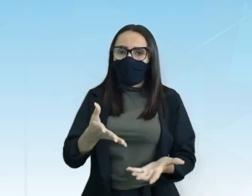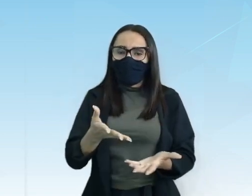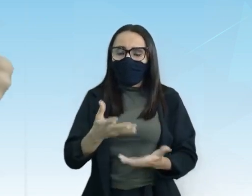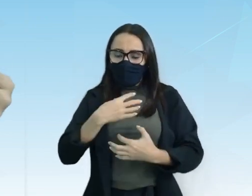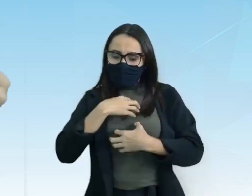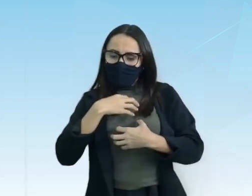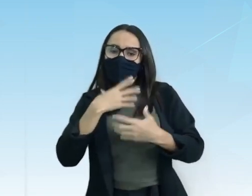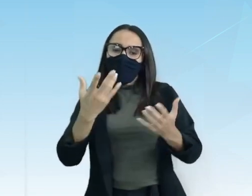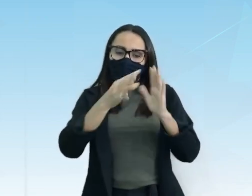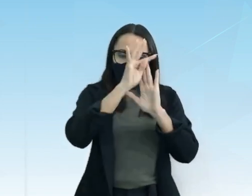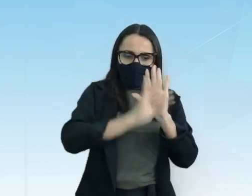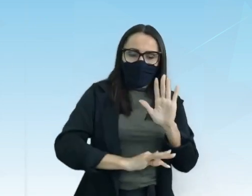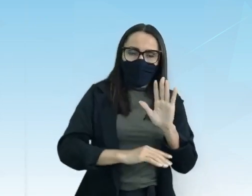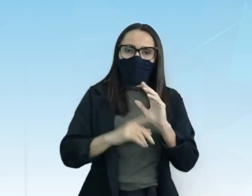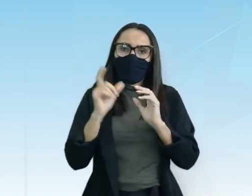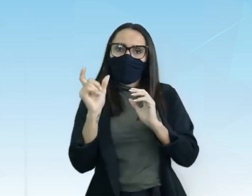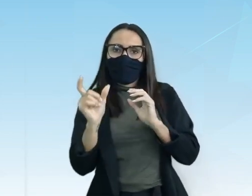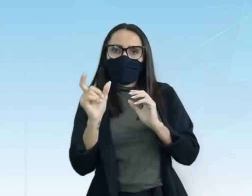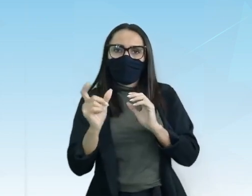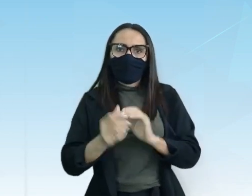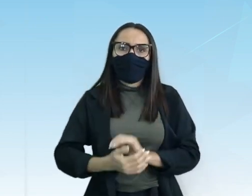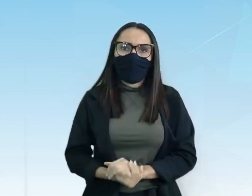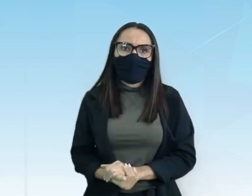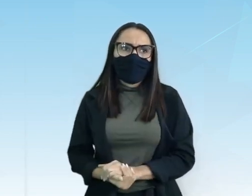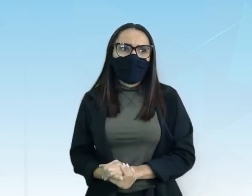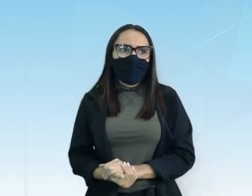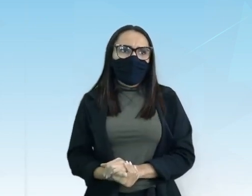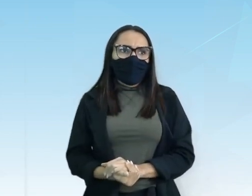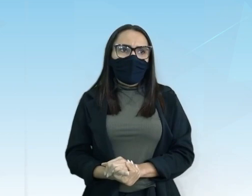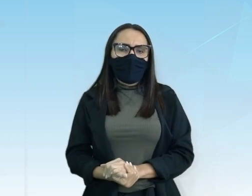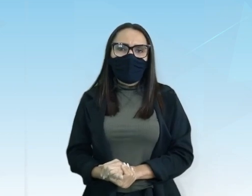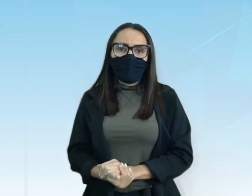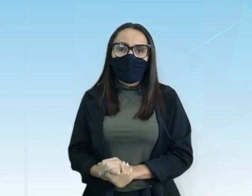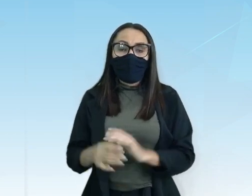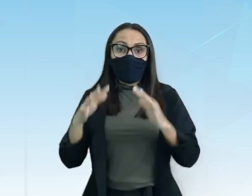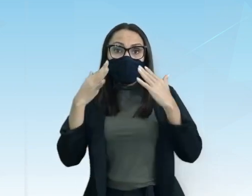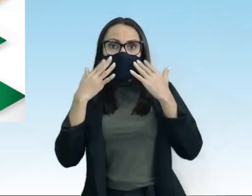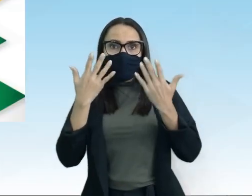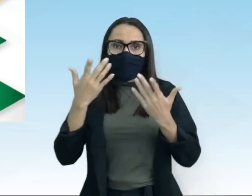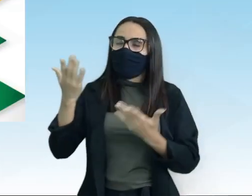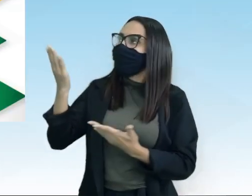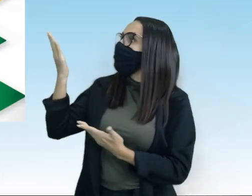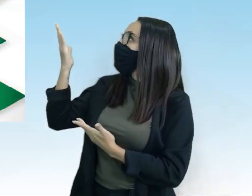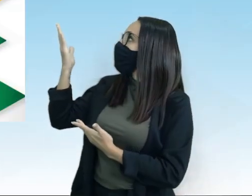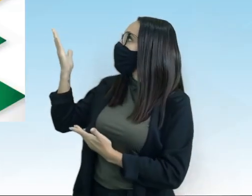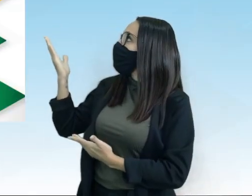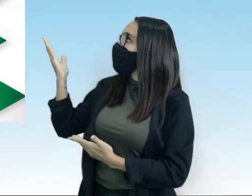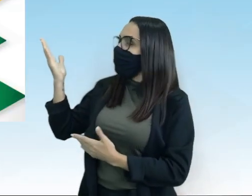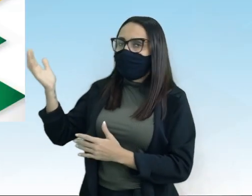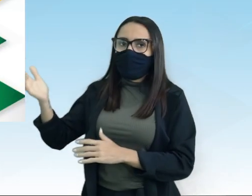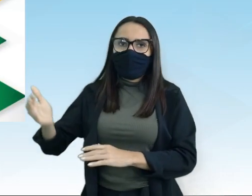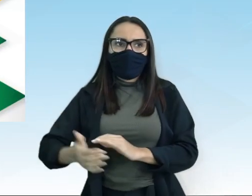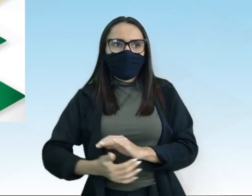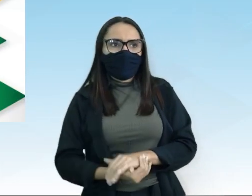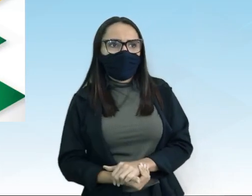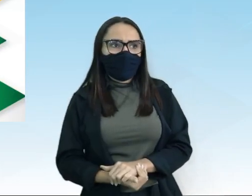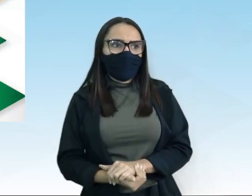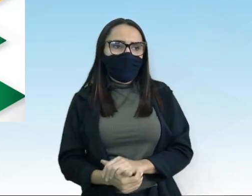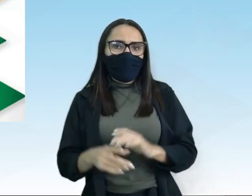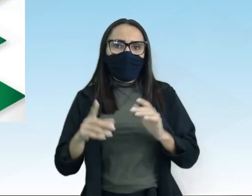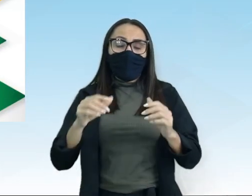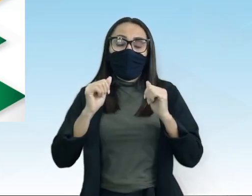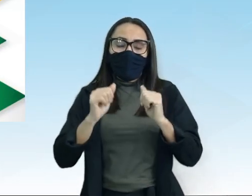que os textos, que as palavras perpassam. Atenção, acompanhe isso aqui. Vamos ver. Conforme se